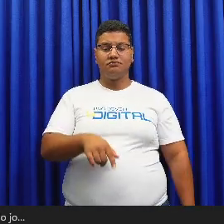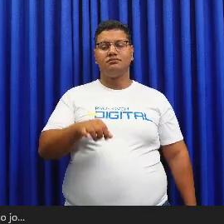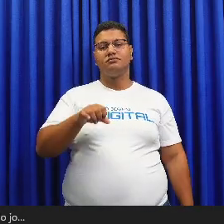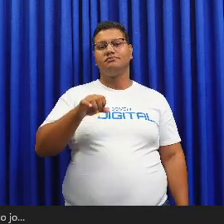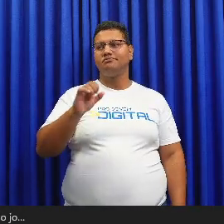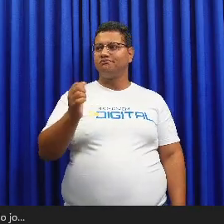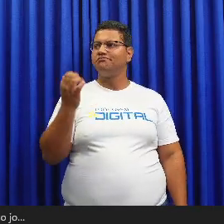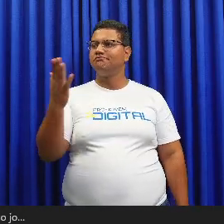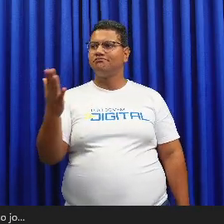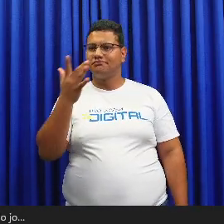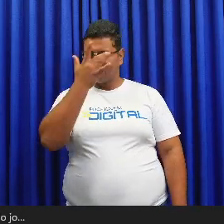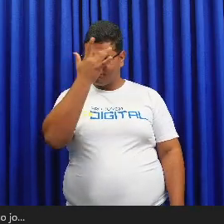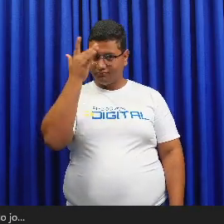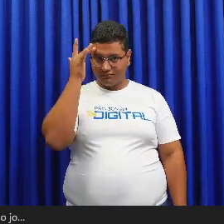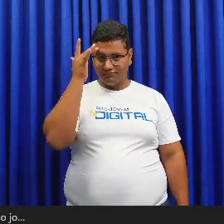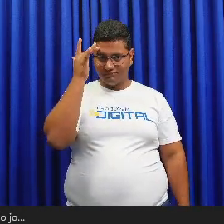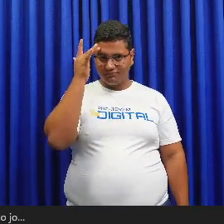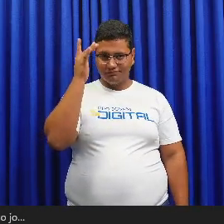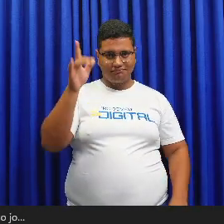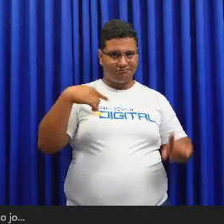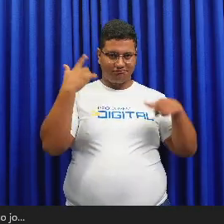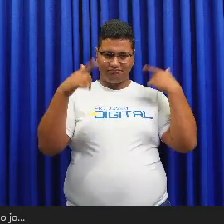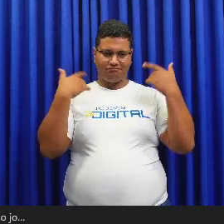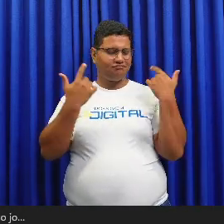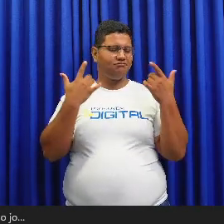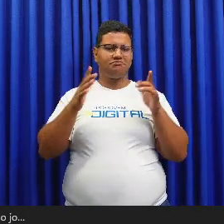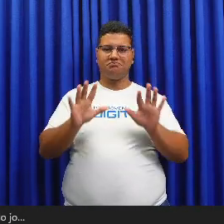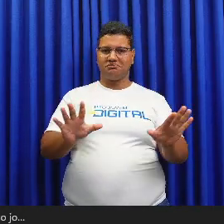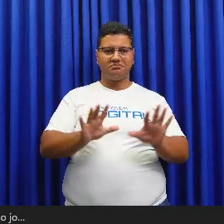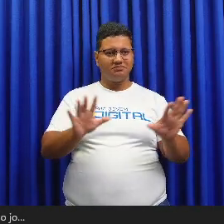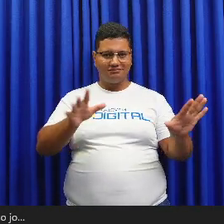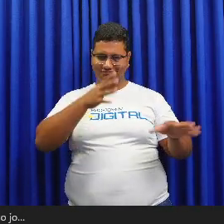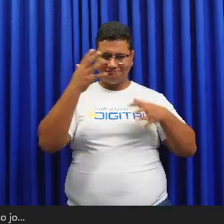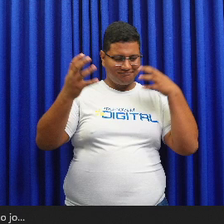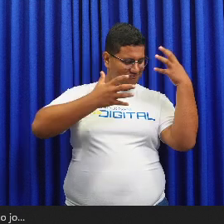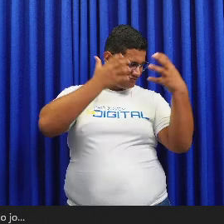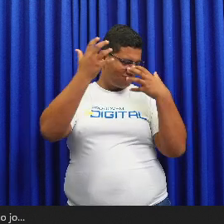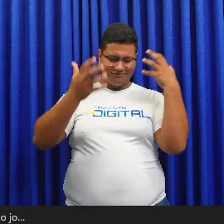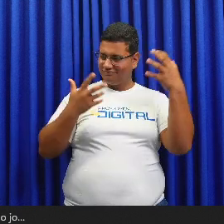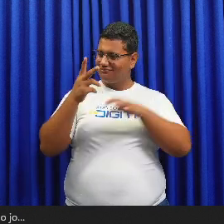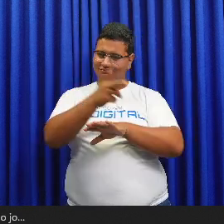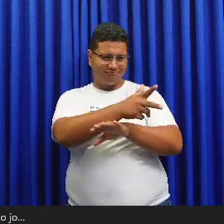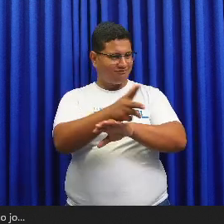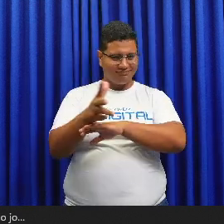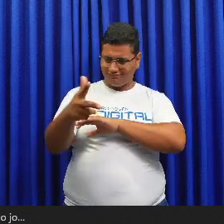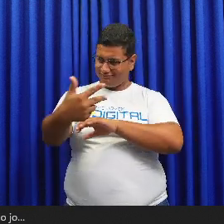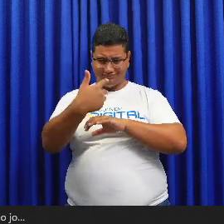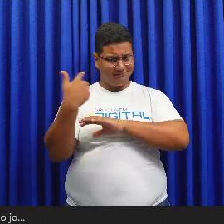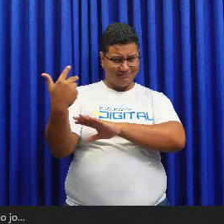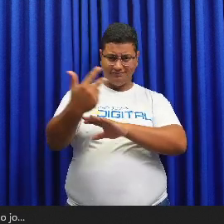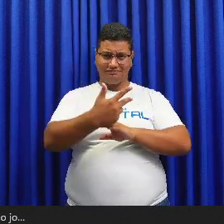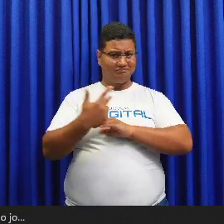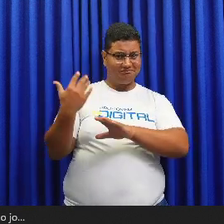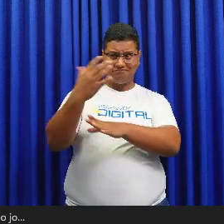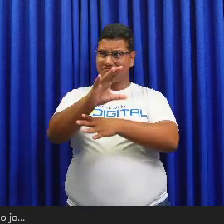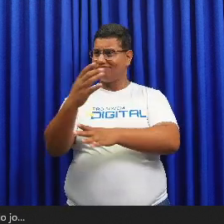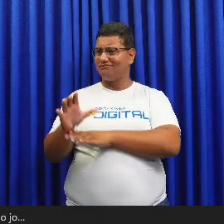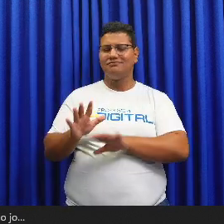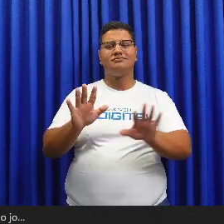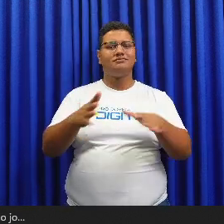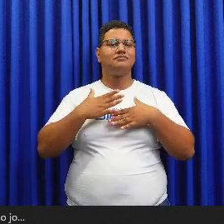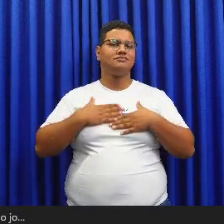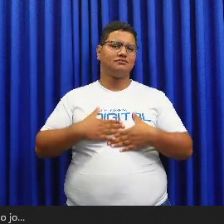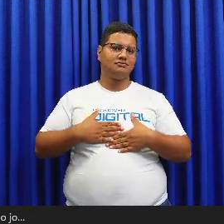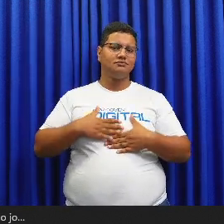media? É outra freela. Tá? Não vamos endoidar o cabra. O cara não tem como filmar a noiva, filmar os convidados e postar os stories. Não, pelo